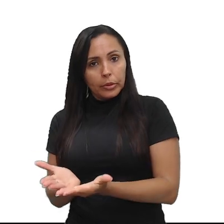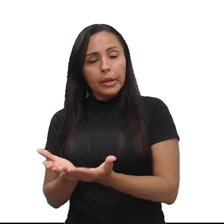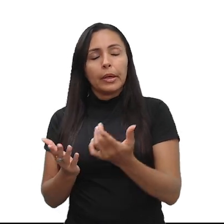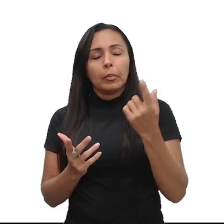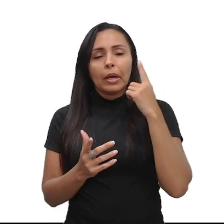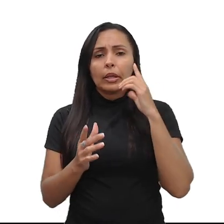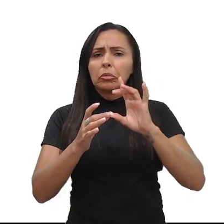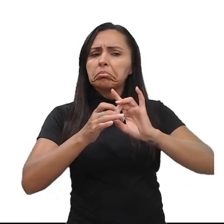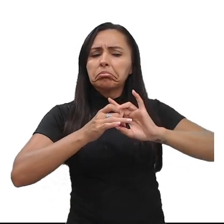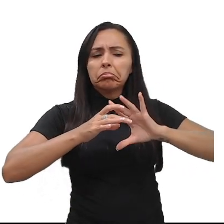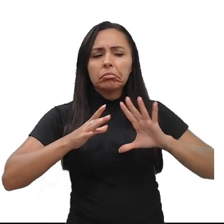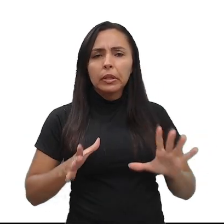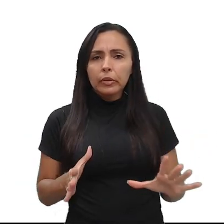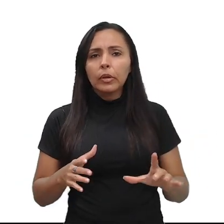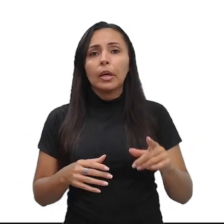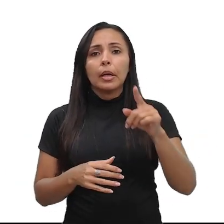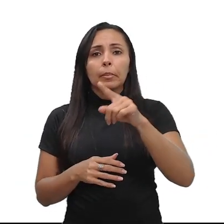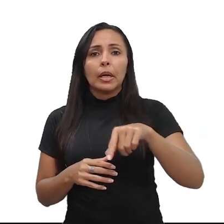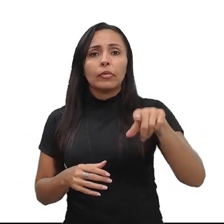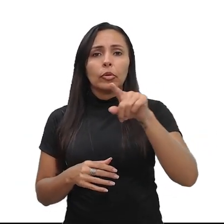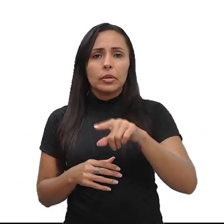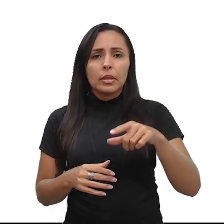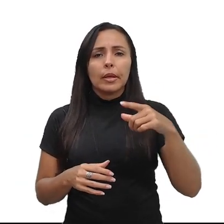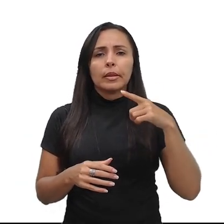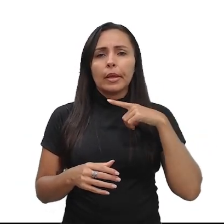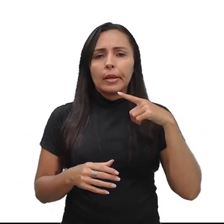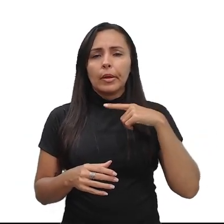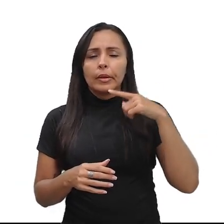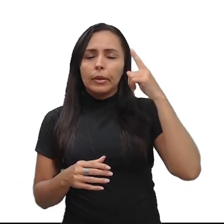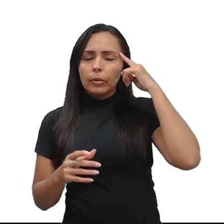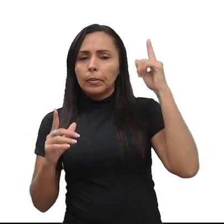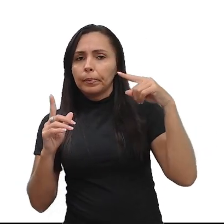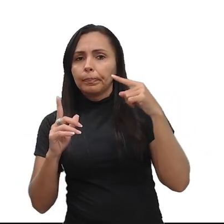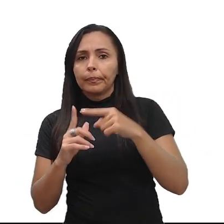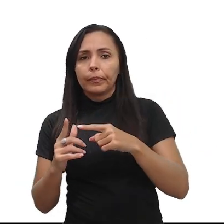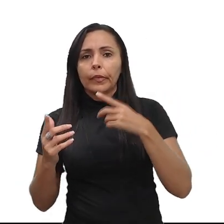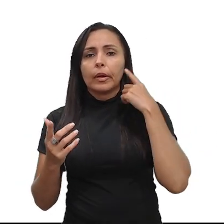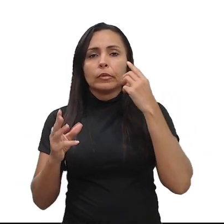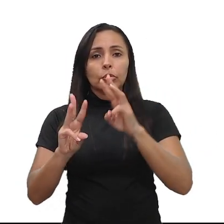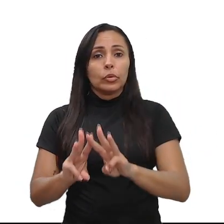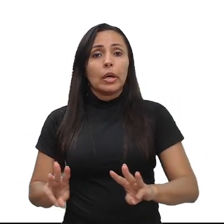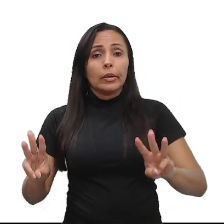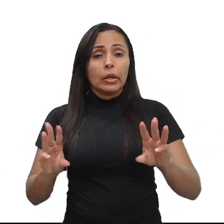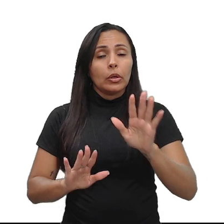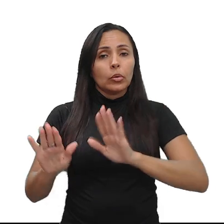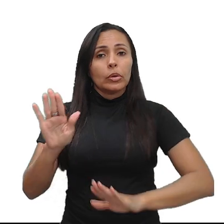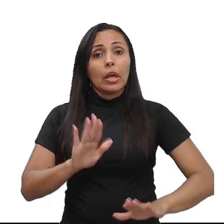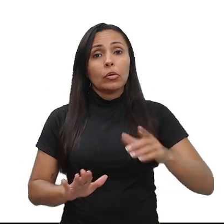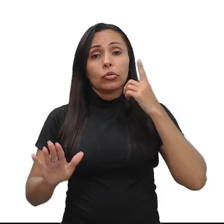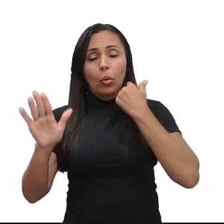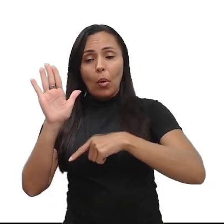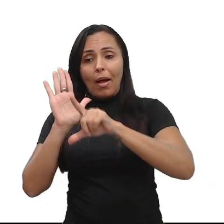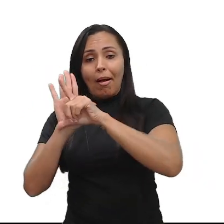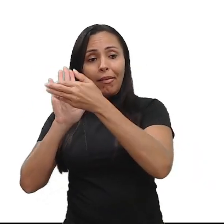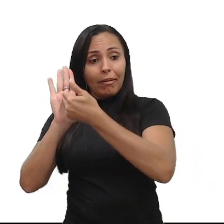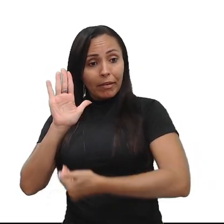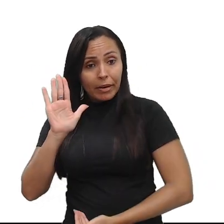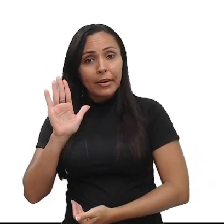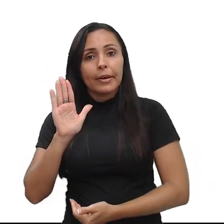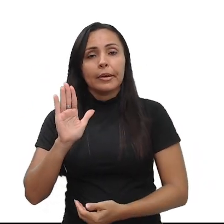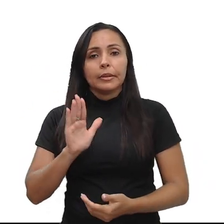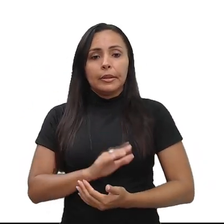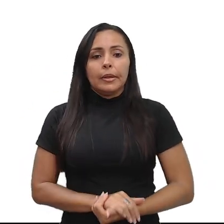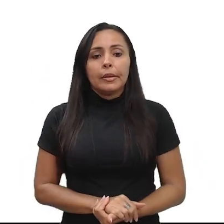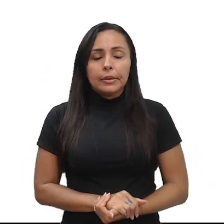totalmente livre para definir um propósito do site. Lembrando que a gente precisa ter cuidado com a legislação, né? Não